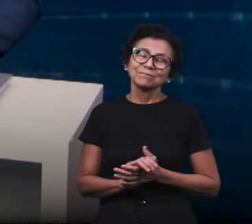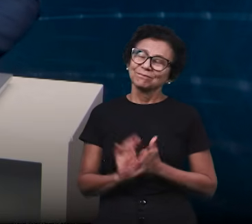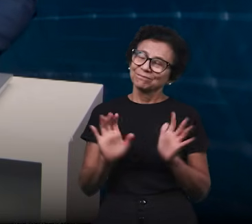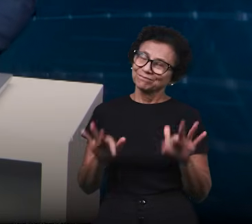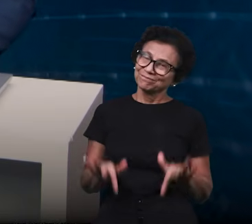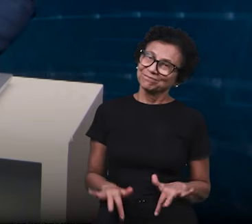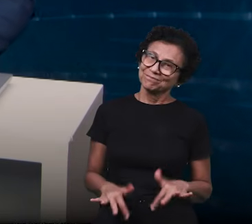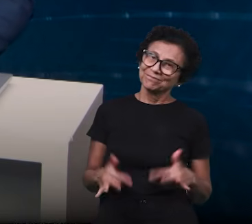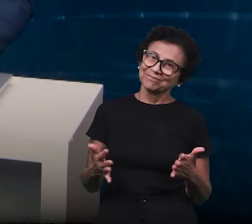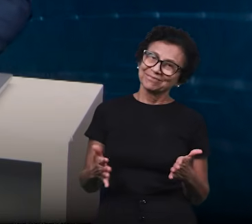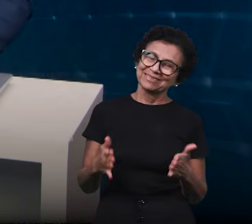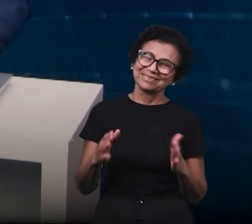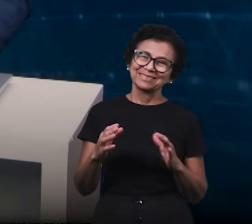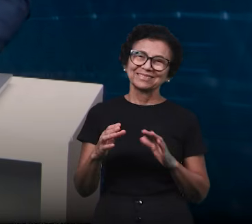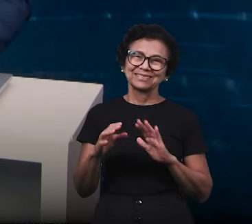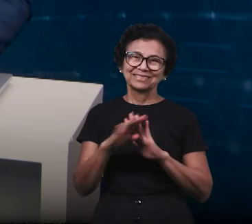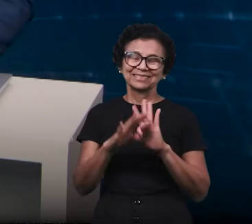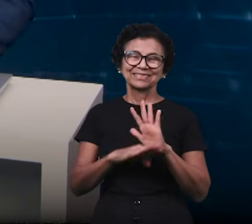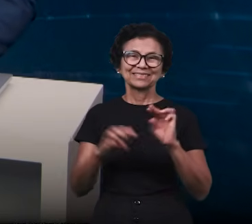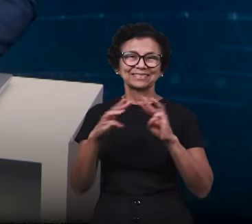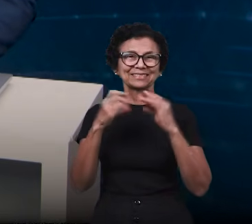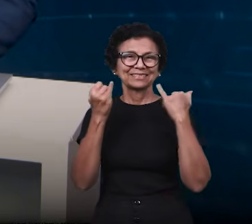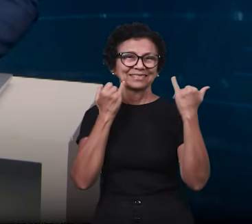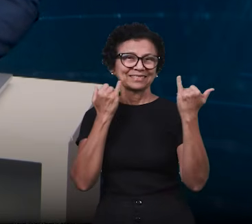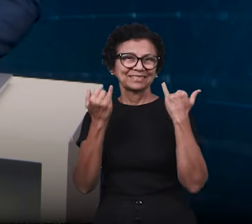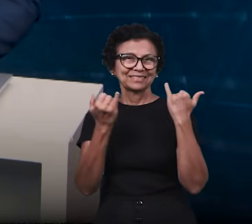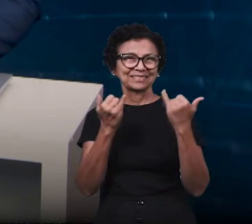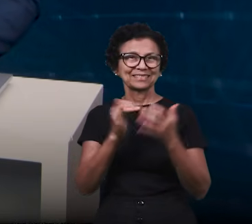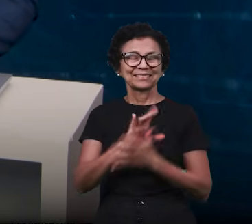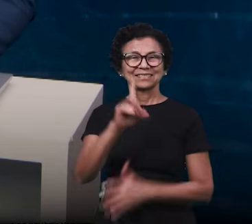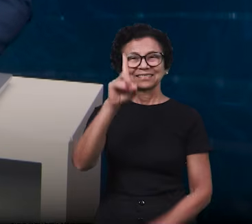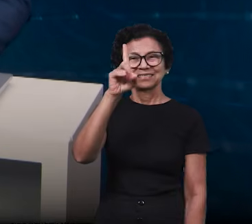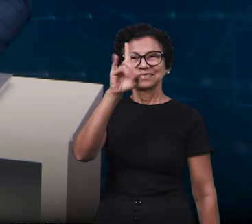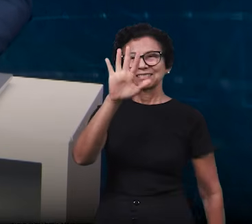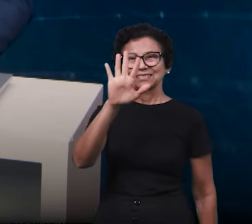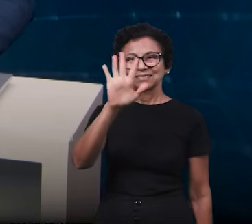manaimnews@radiomanaim.com.br. Estamos aqui chegando ao final de mais uma edição do programa